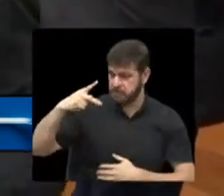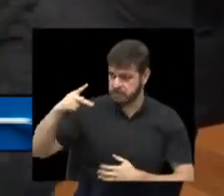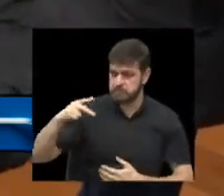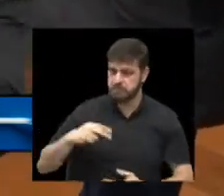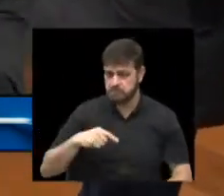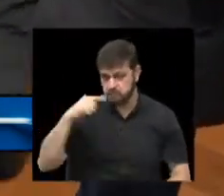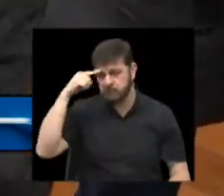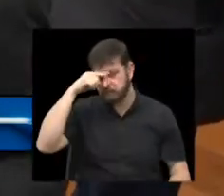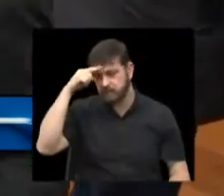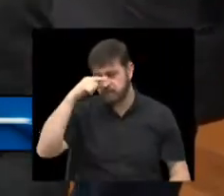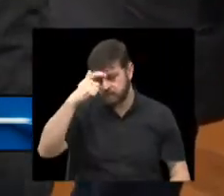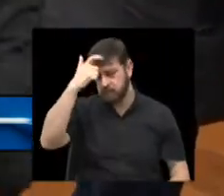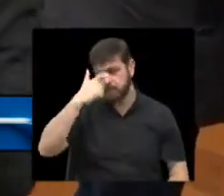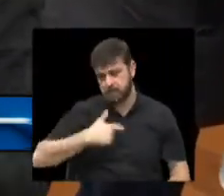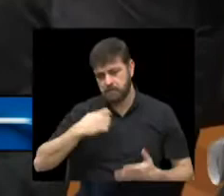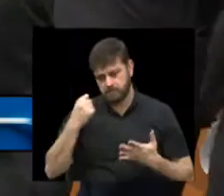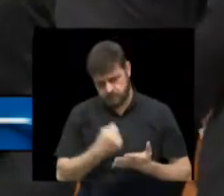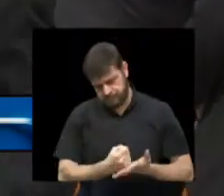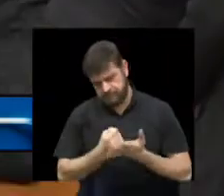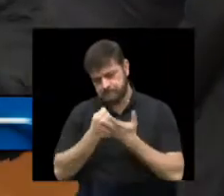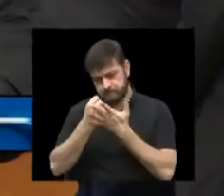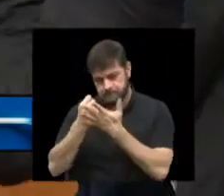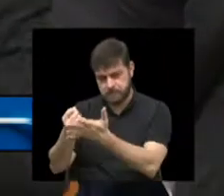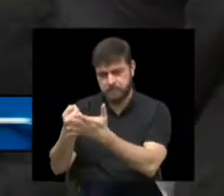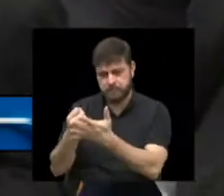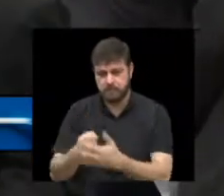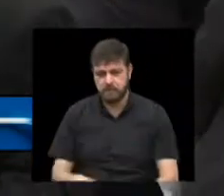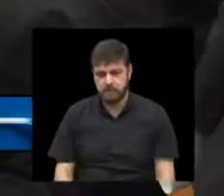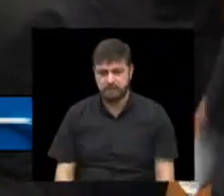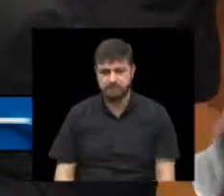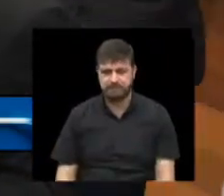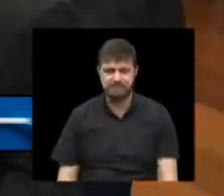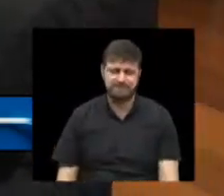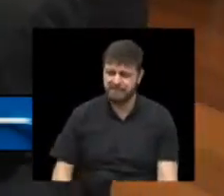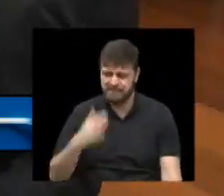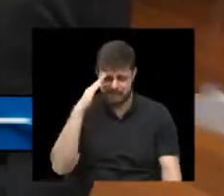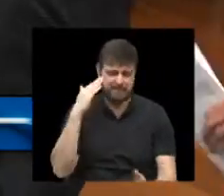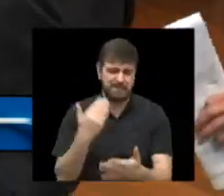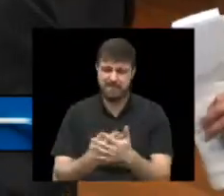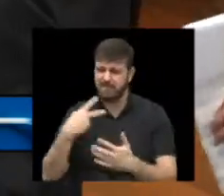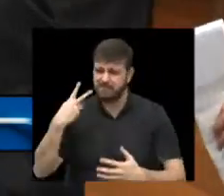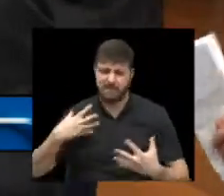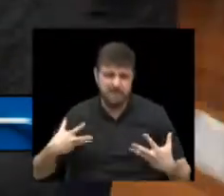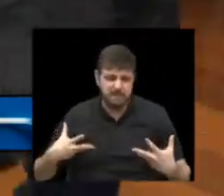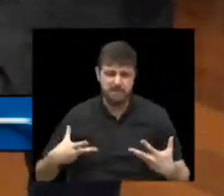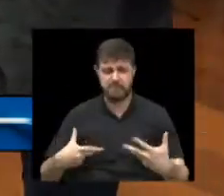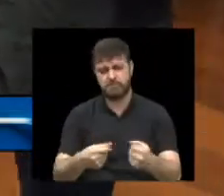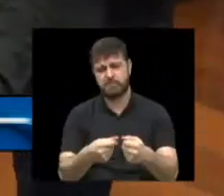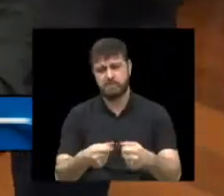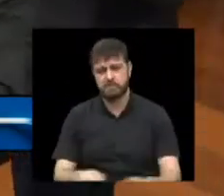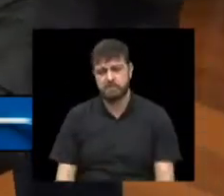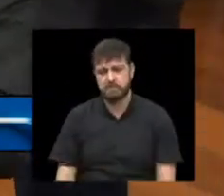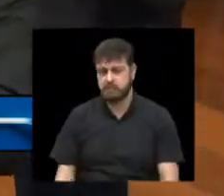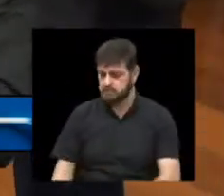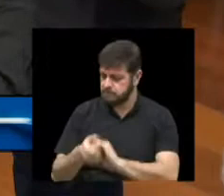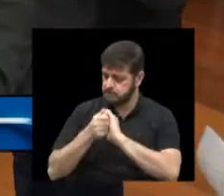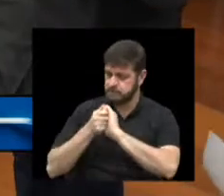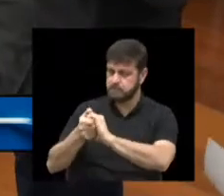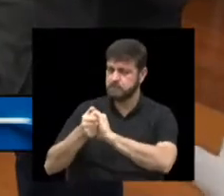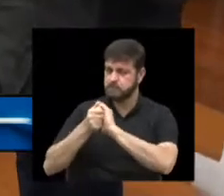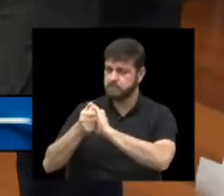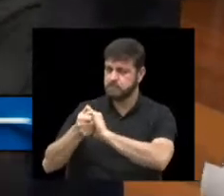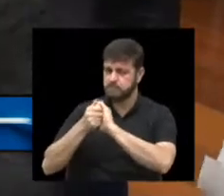parabenizá-lo, tenho o apoio desse vereador, de todo o nosso partido, tenho certeza que todo dessa casa, e parabenizá-lo